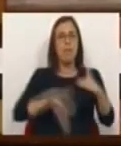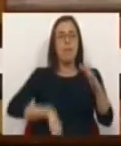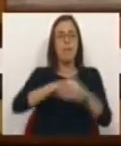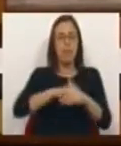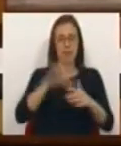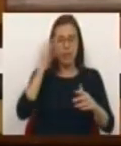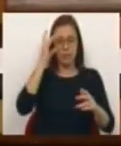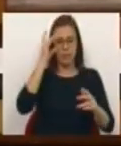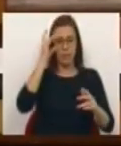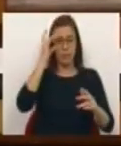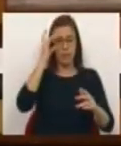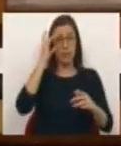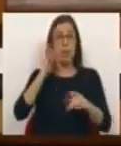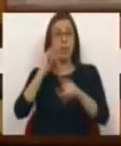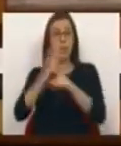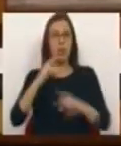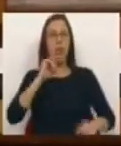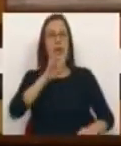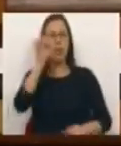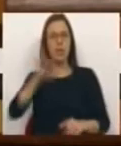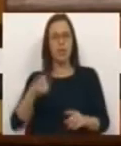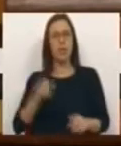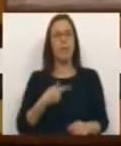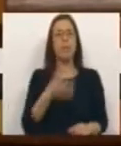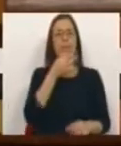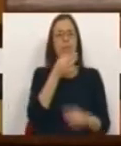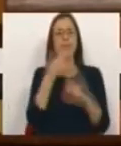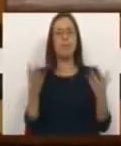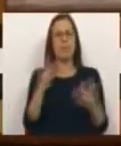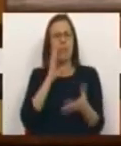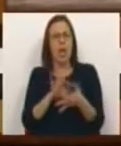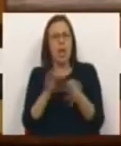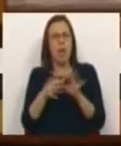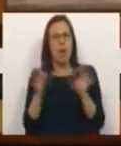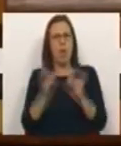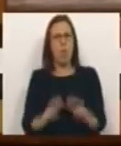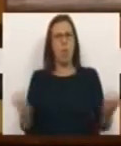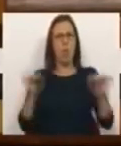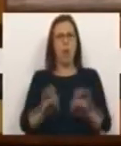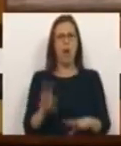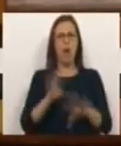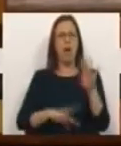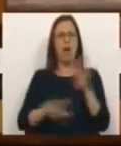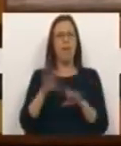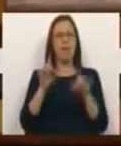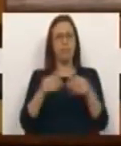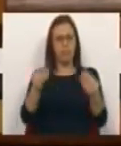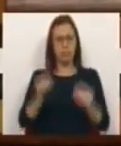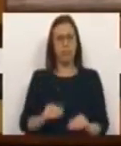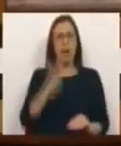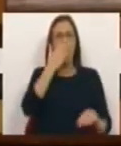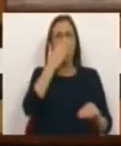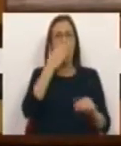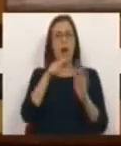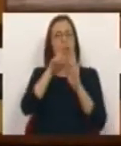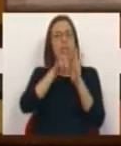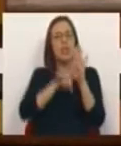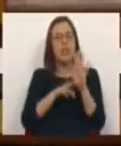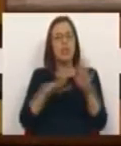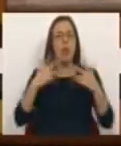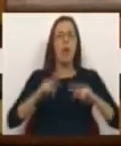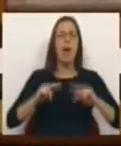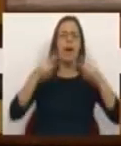máximo. Outra questão que temos de assinalar é que não faz sentido proceder à construção de uma espécie de regime